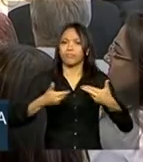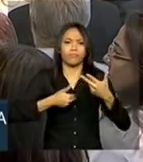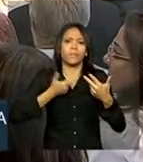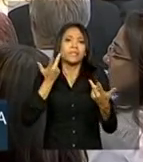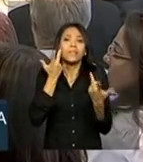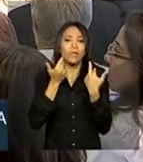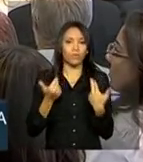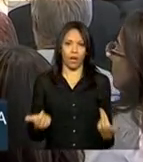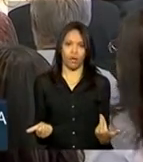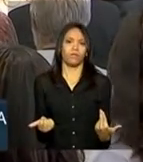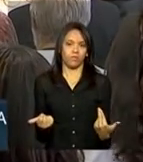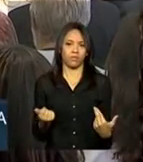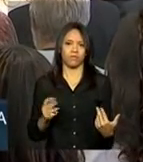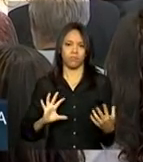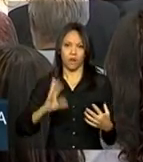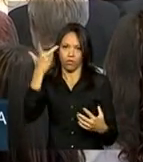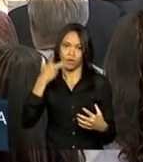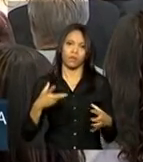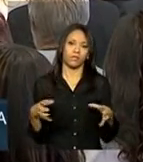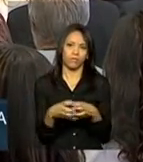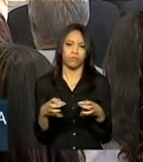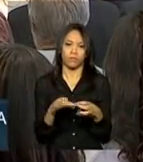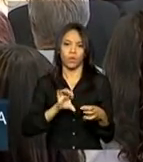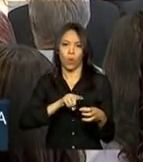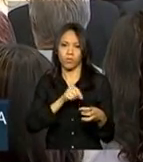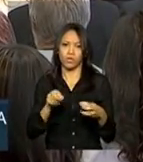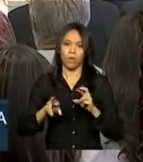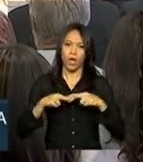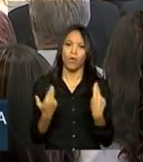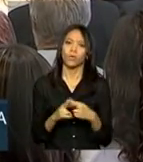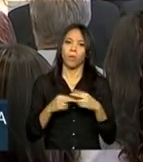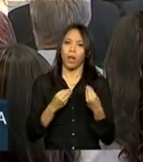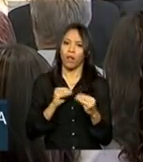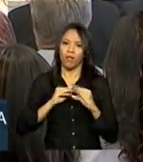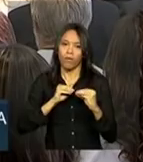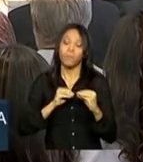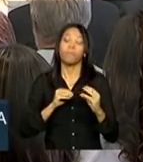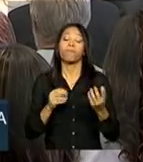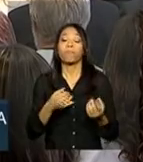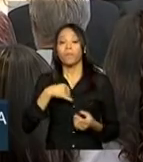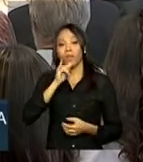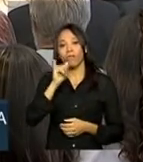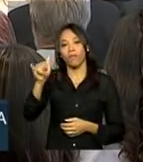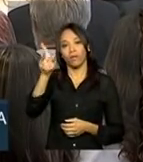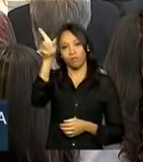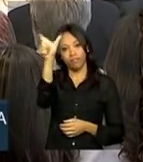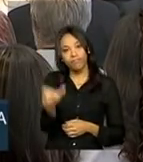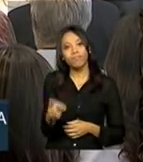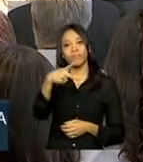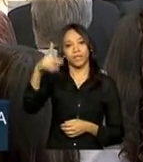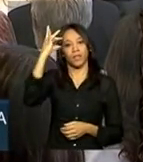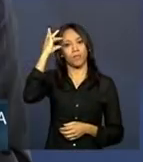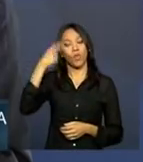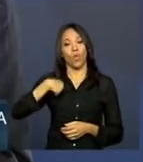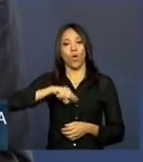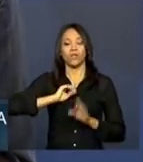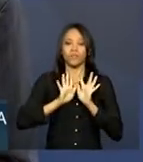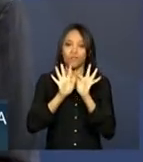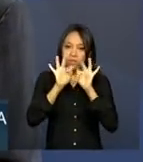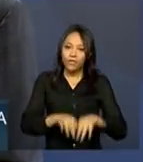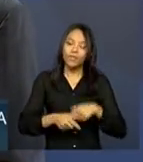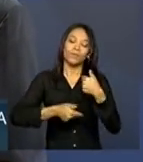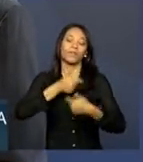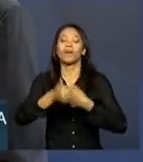naturais de um tipo de procedimento dessa natureza excelentíssima senhora Presidenta da República encerramos o nosso trabalho